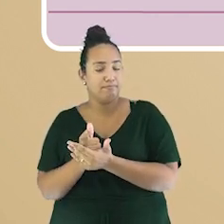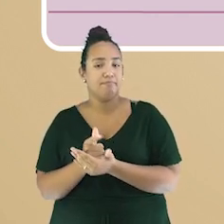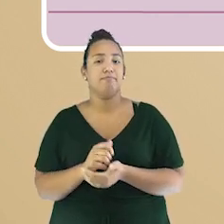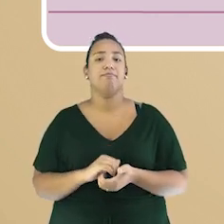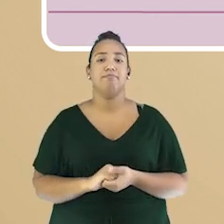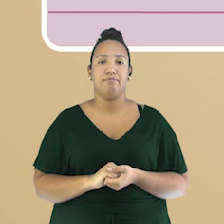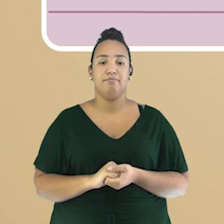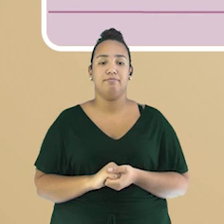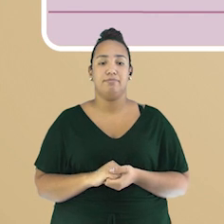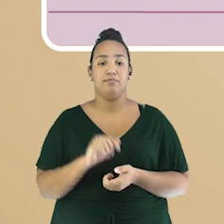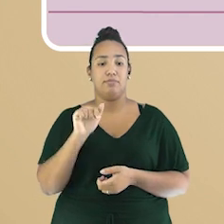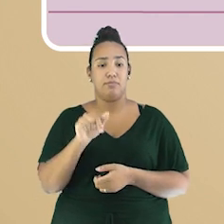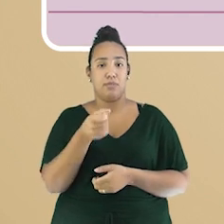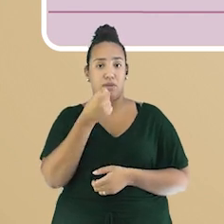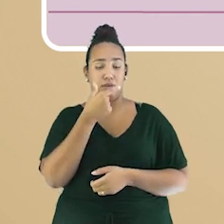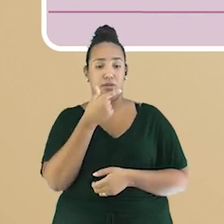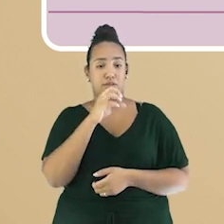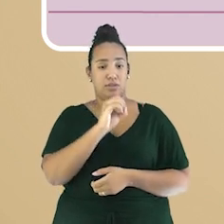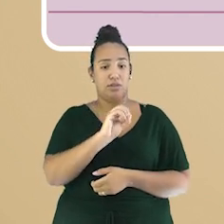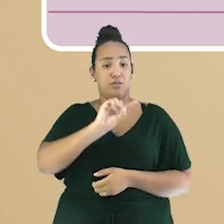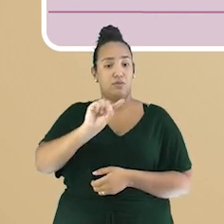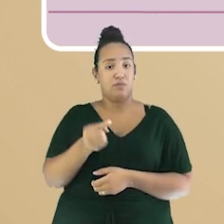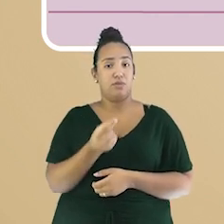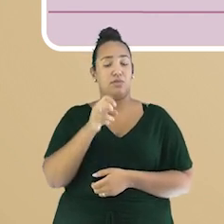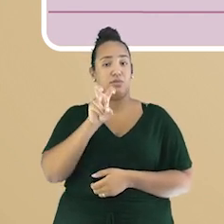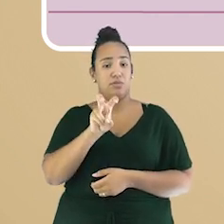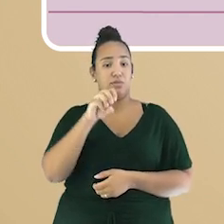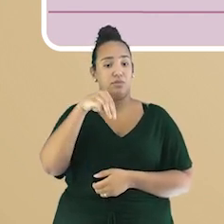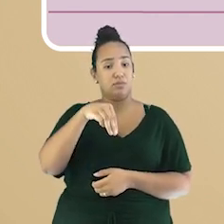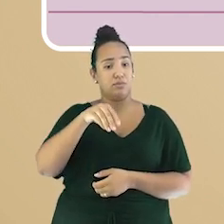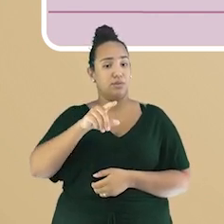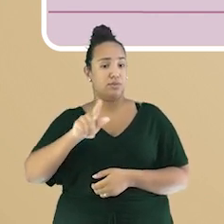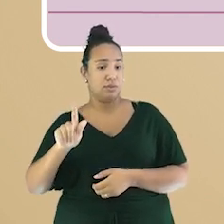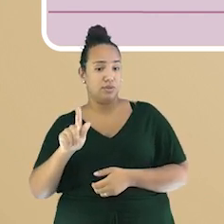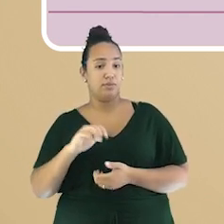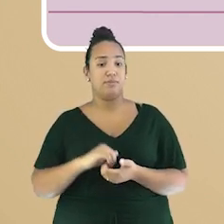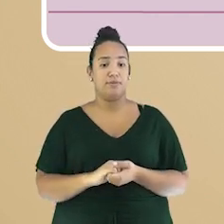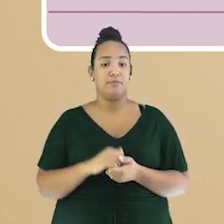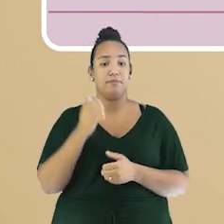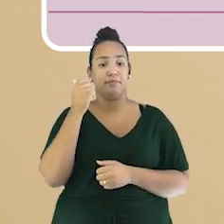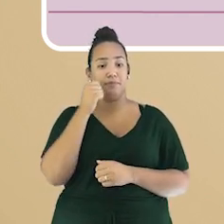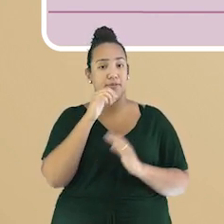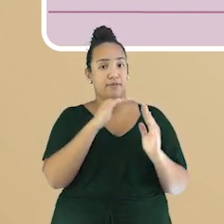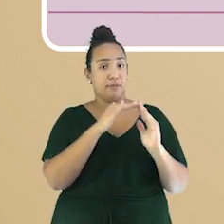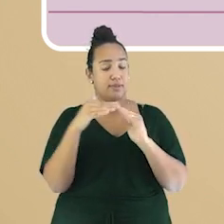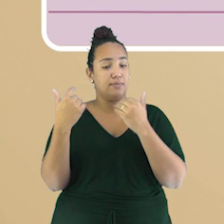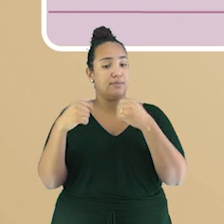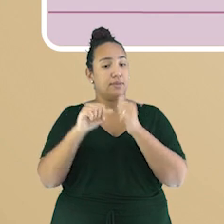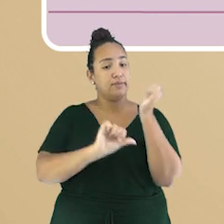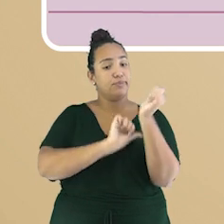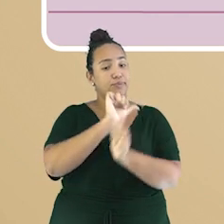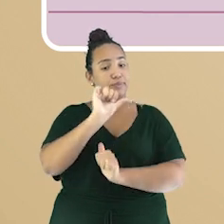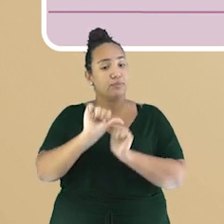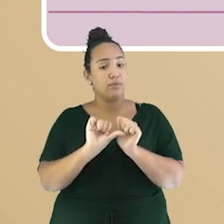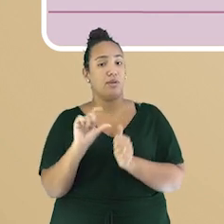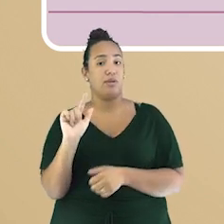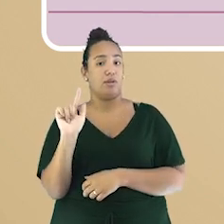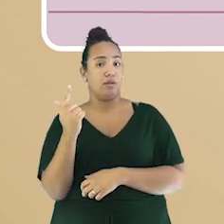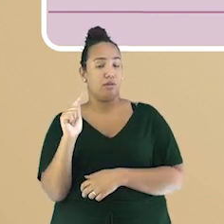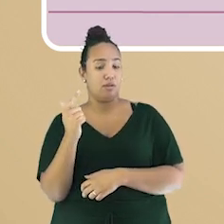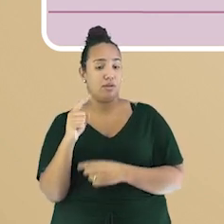0,5 miligramas ou 5 décimos. Ela precisa transformar essa medida para gramas e